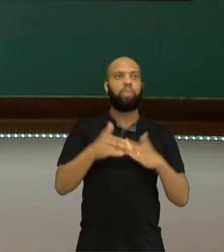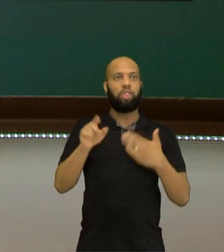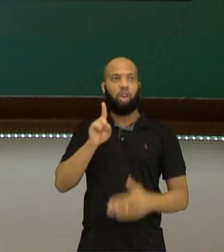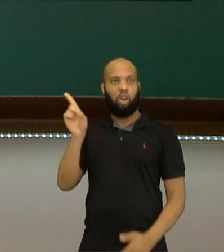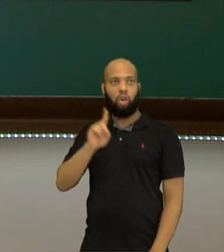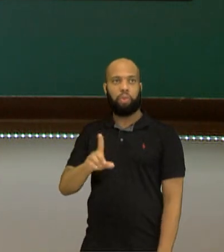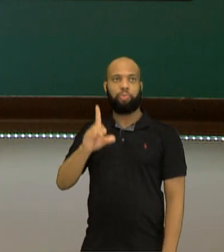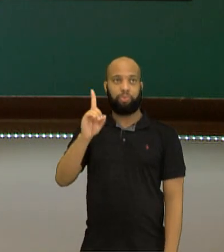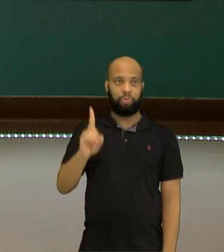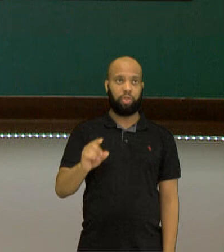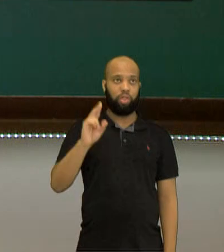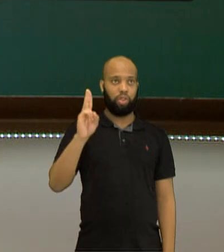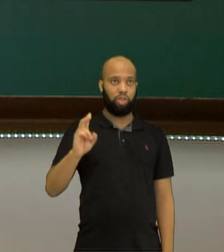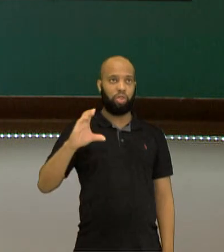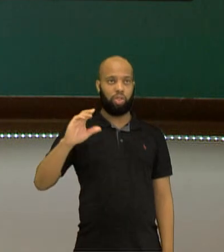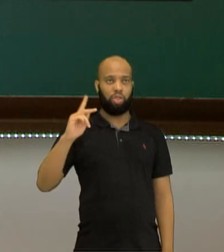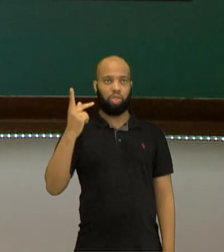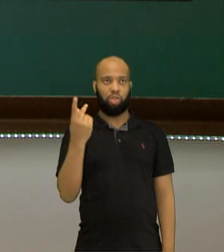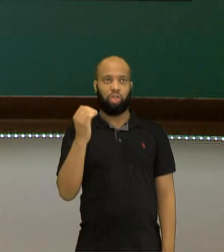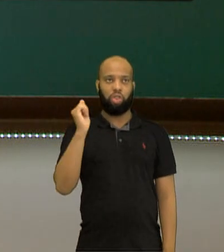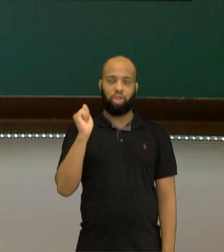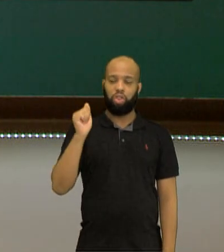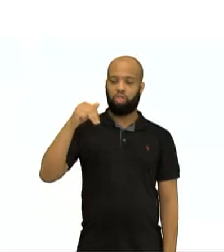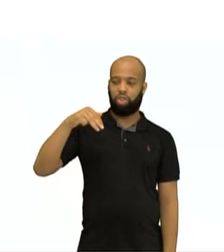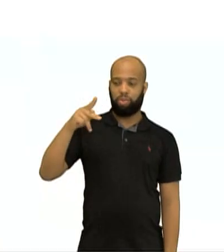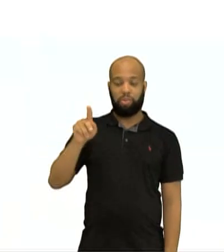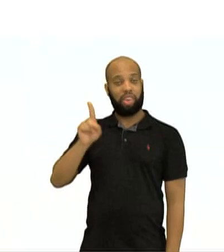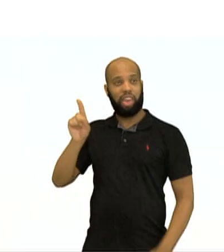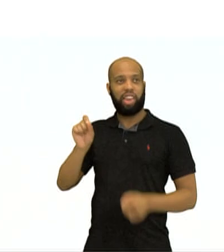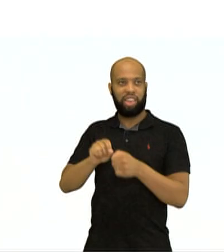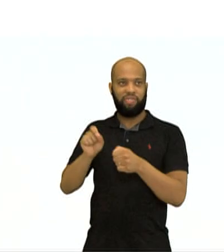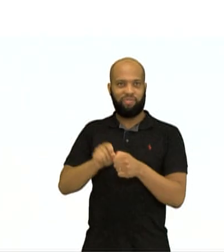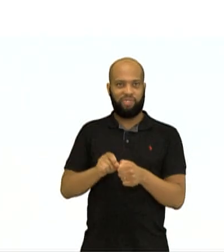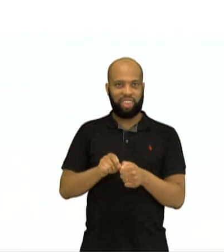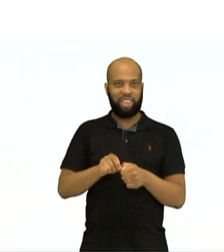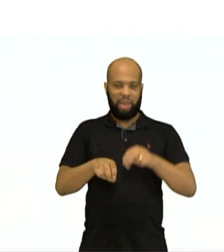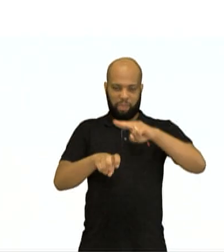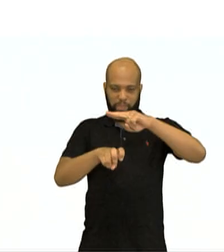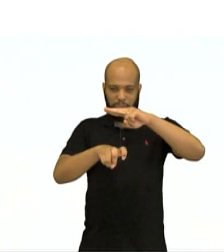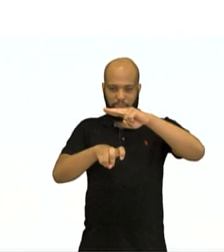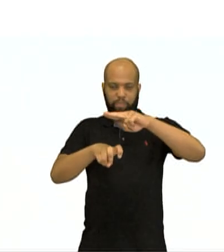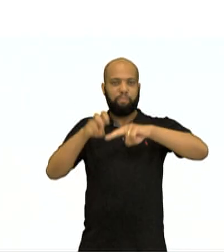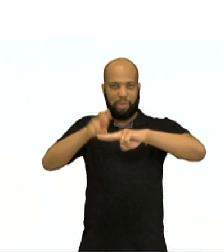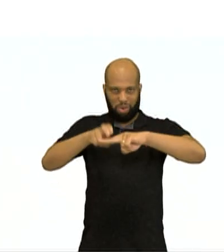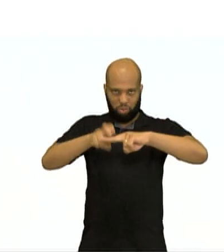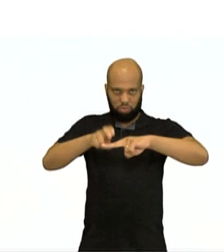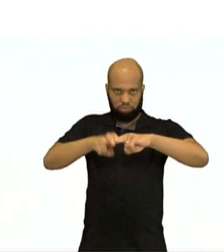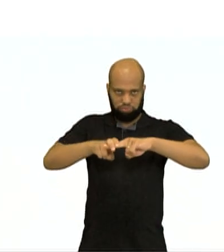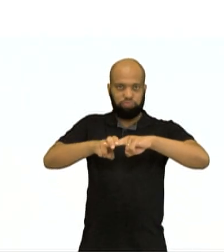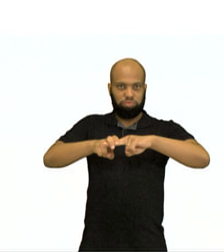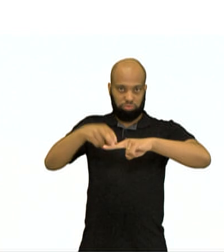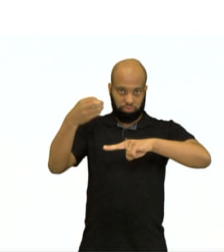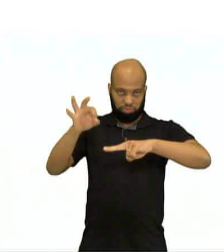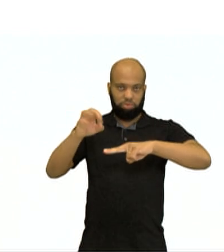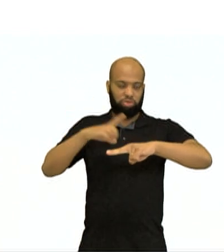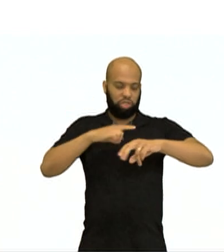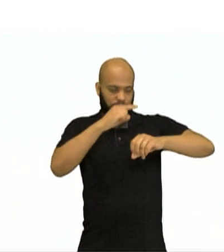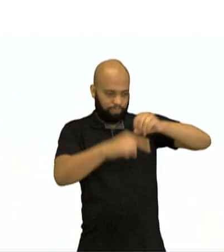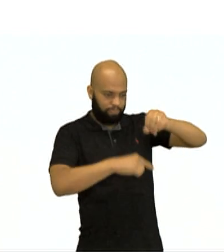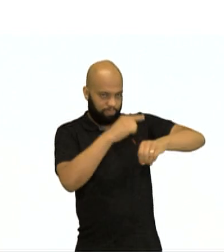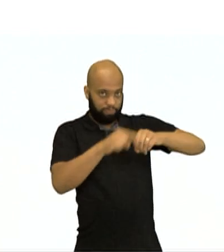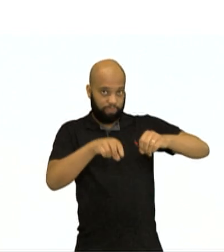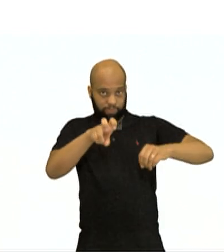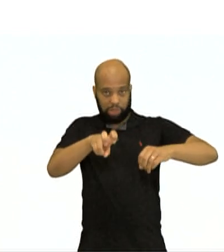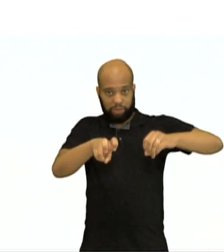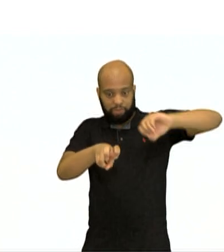da roda de bicicleta em cima de um banco? Olha aí ele aí, ó. Gente, Marcel Duchamp foi um renomado pintor e escultor francês, bem como